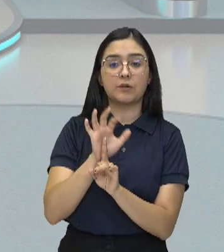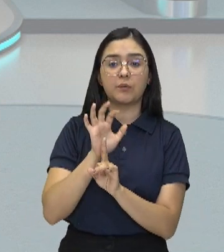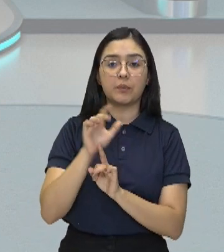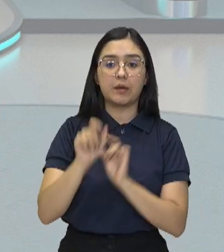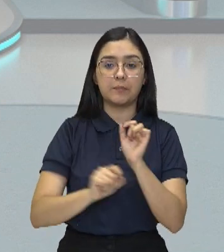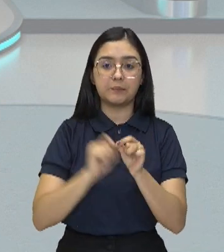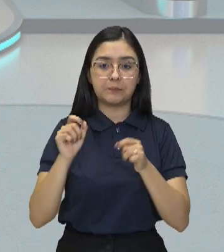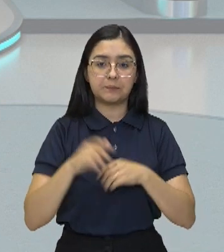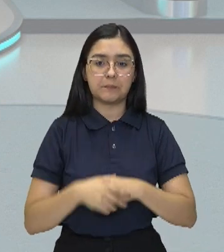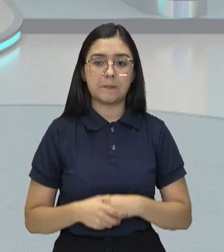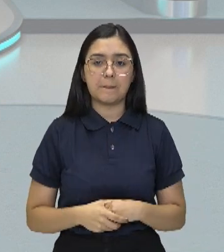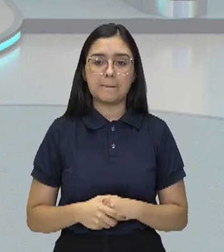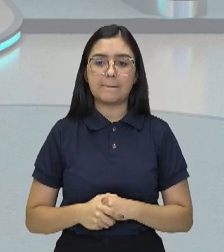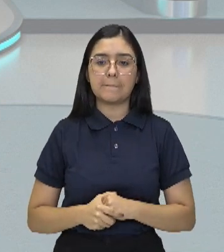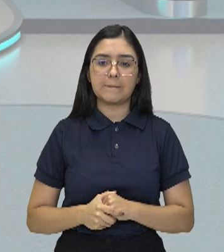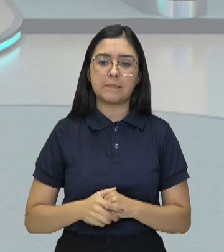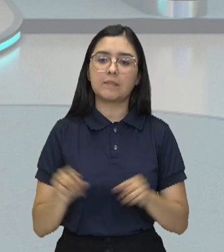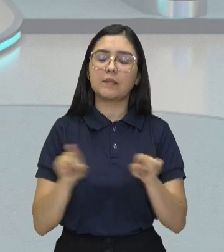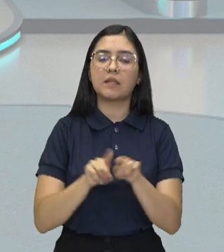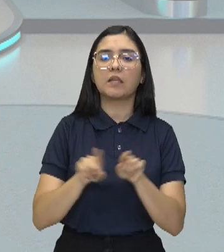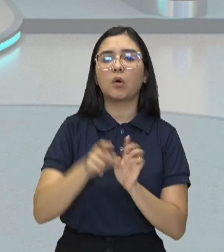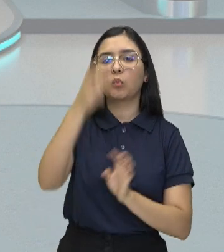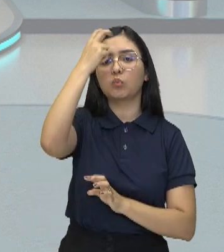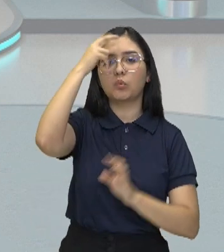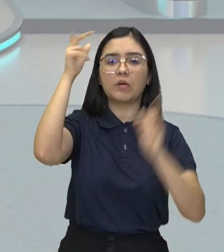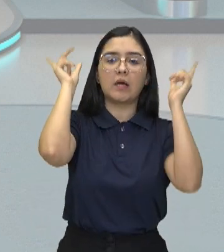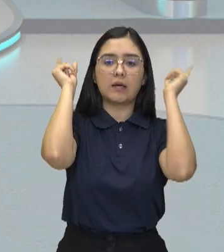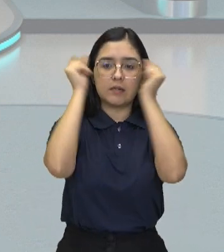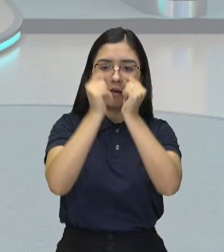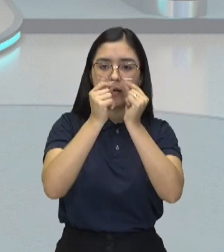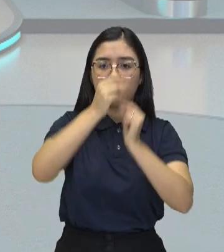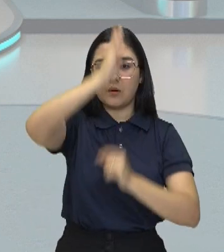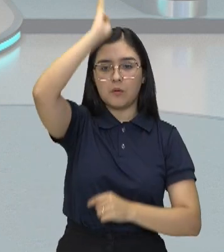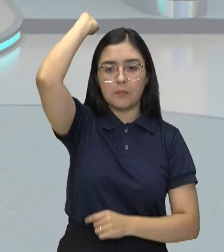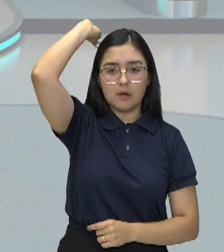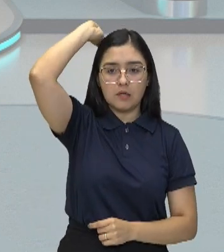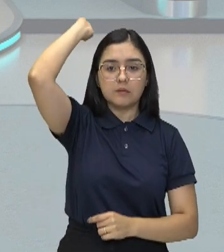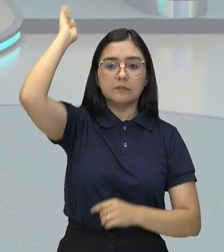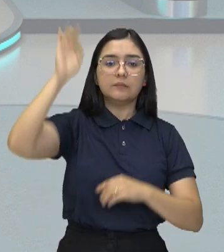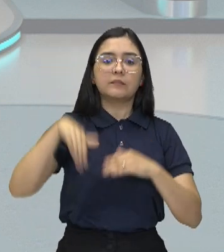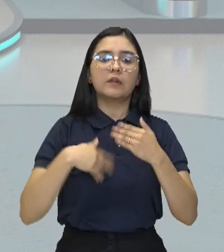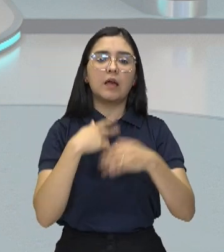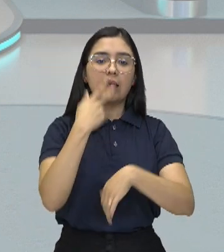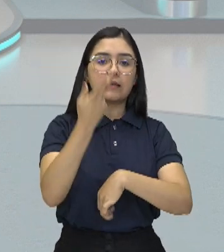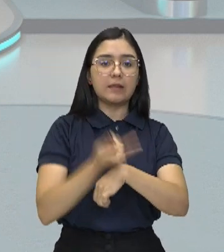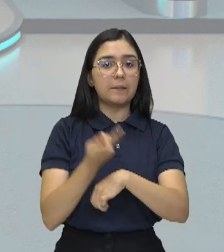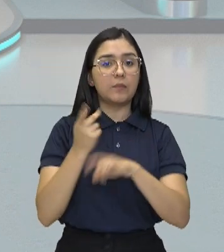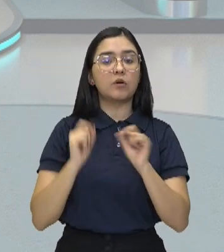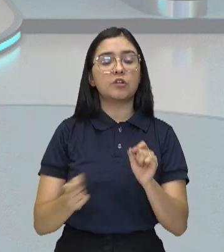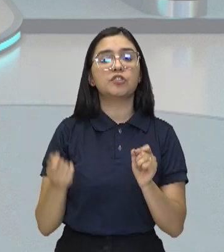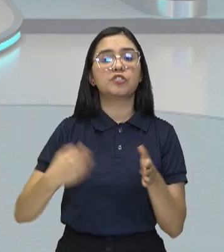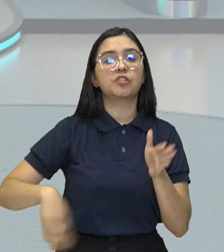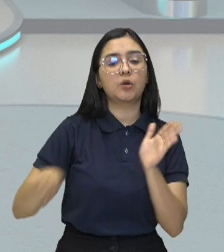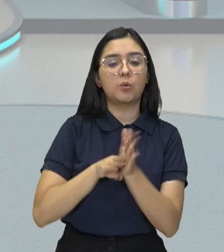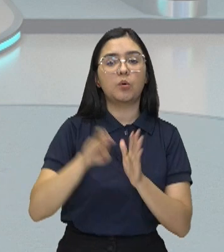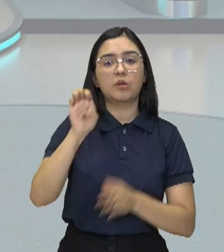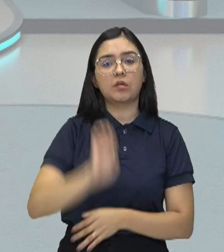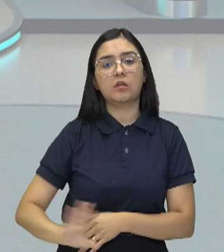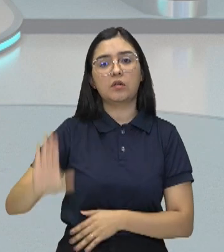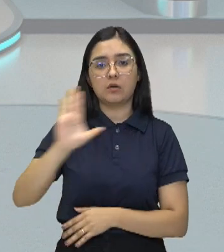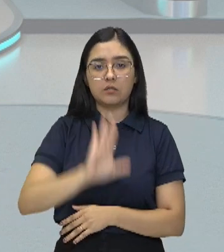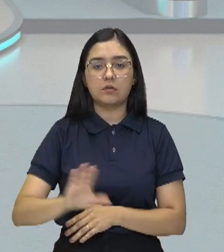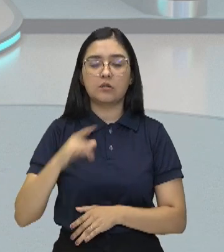né, também a cultura grega, romana, e aí posteriormente chegando à Europa durante a